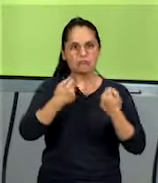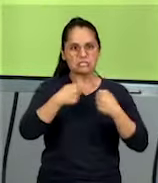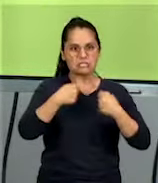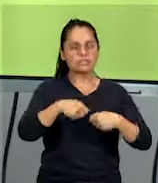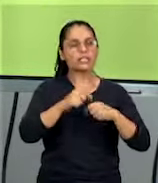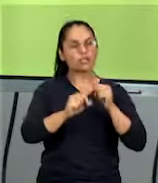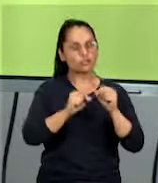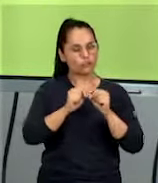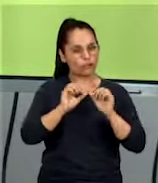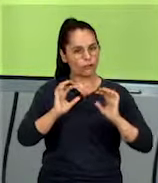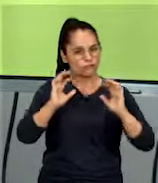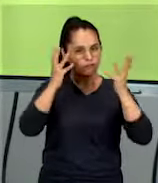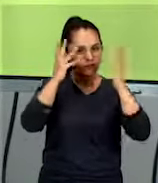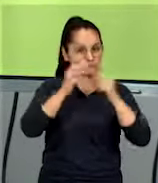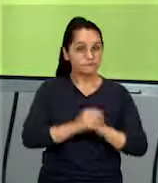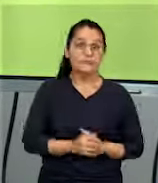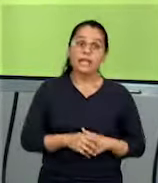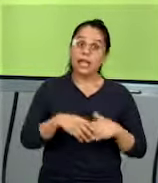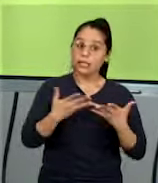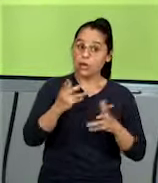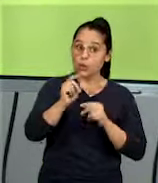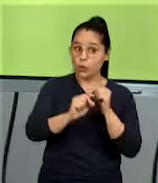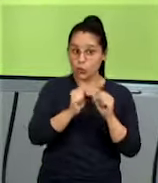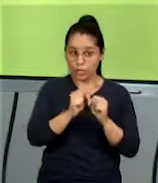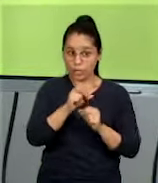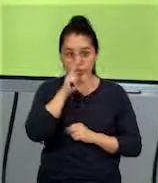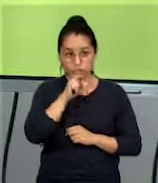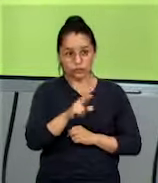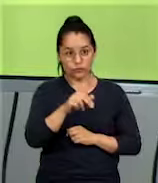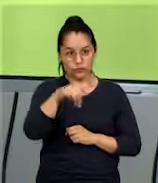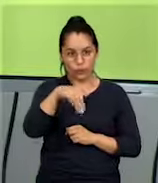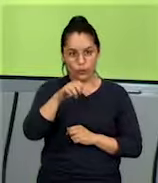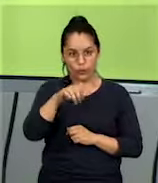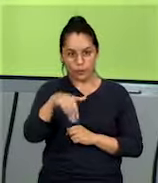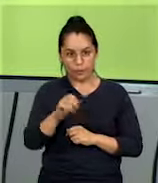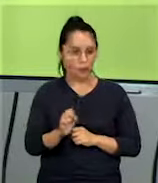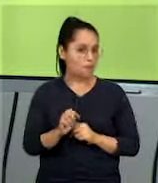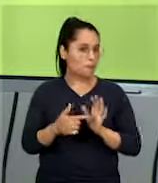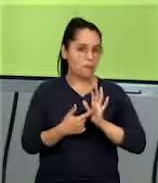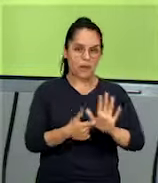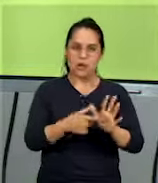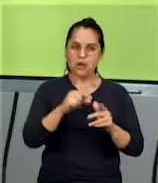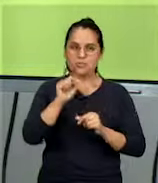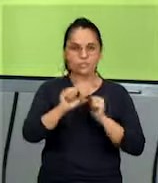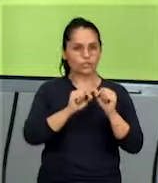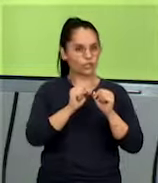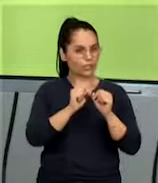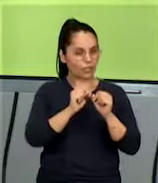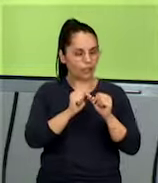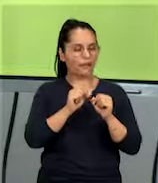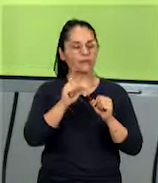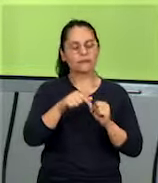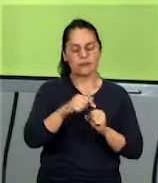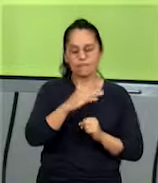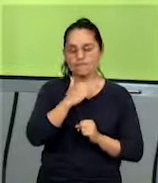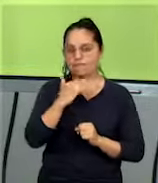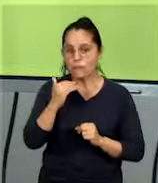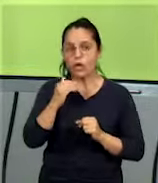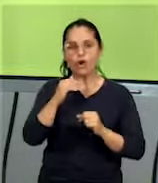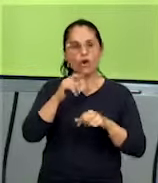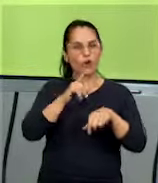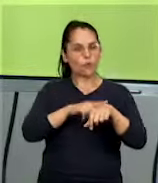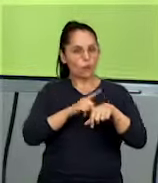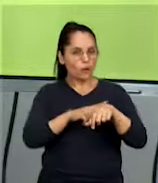que façam isso. Então, a gente vê, o meme do caixão mostra para a gente isso, que o rito fúnebre ele varia